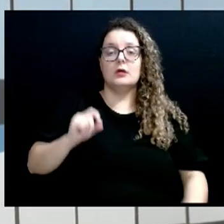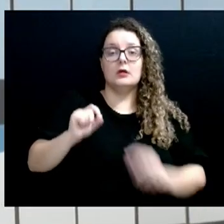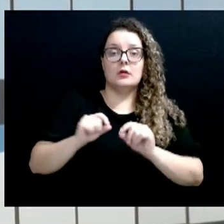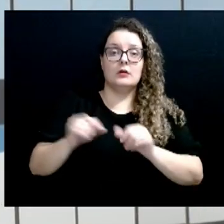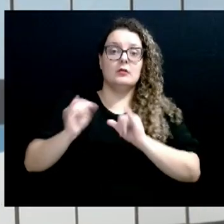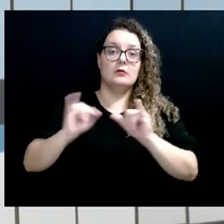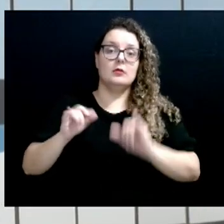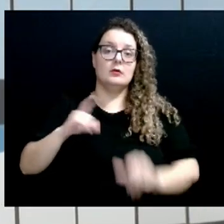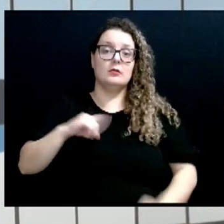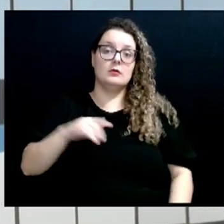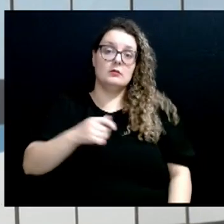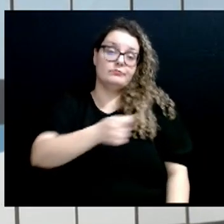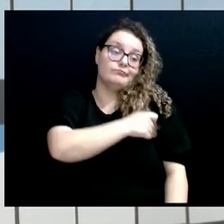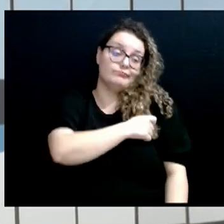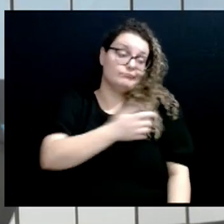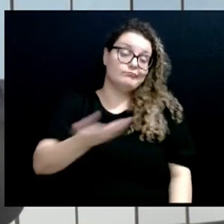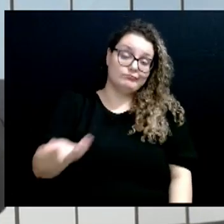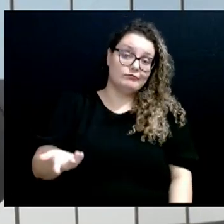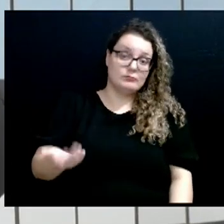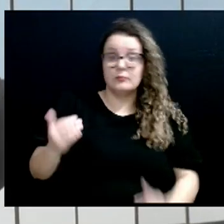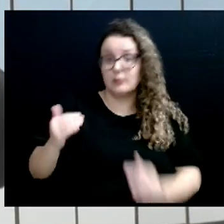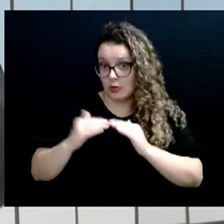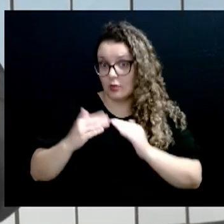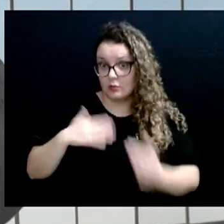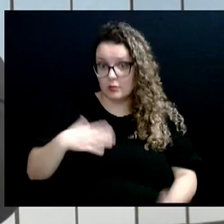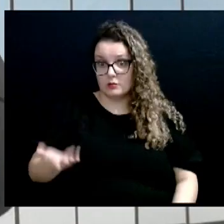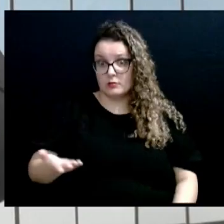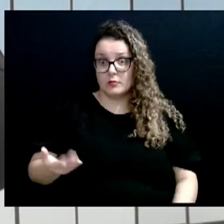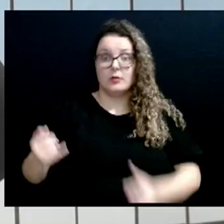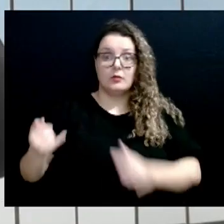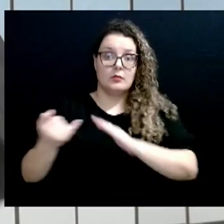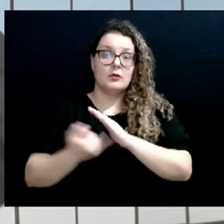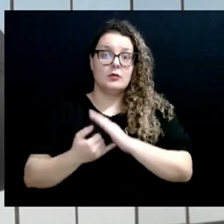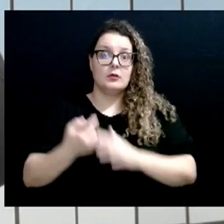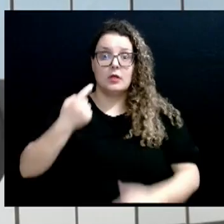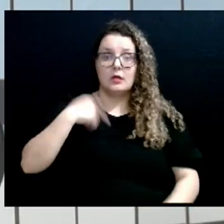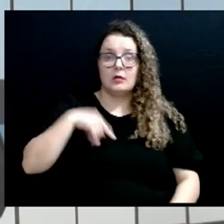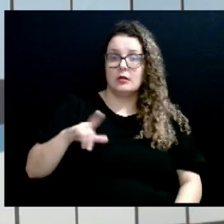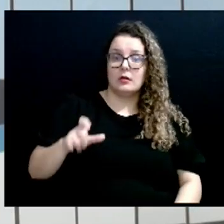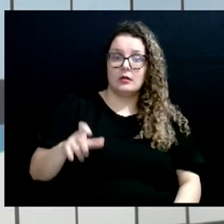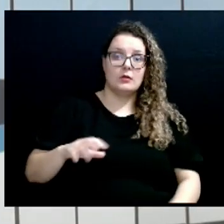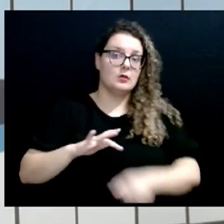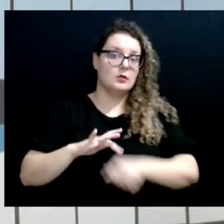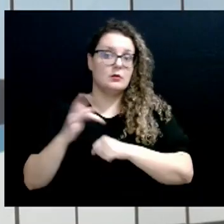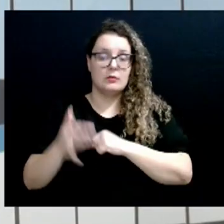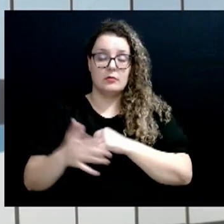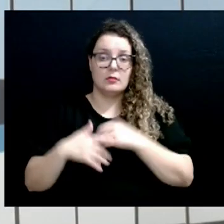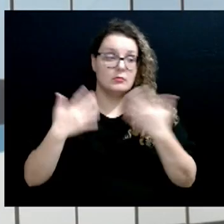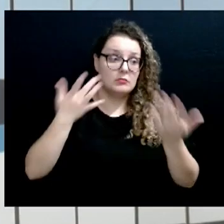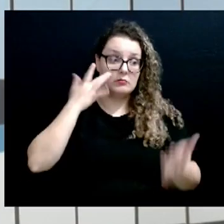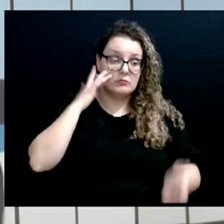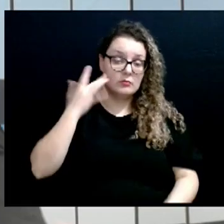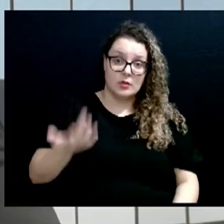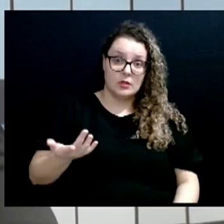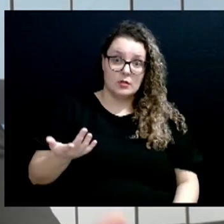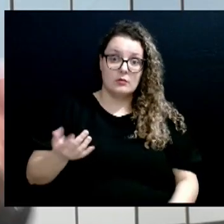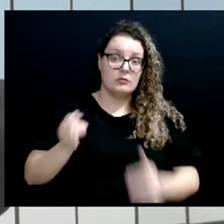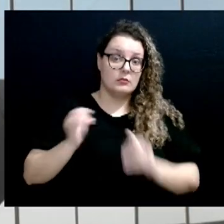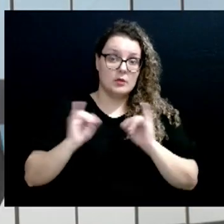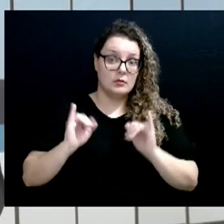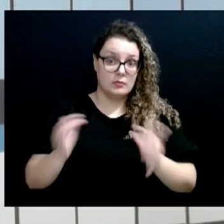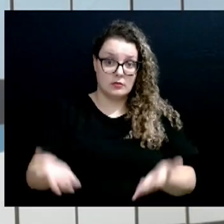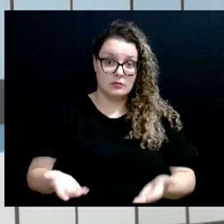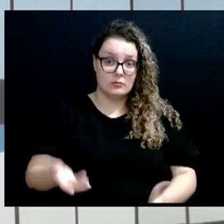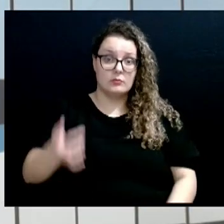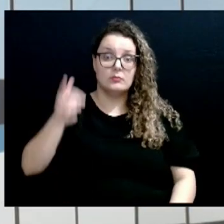aluno. Você concorda comigo? Sem então o instrutor vai lá fazer um perfil no Instagram, nas redes sociais, sei lá o que ele vai fazer propaganda para conseguir